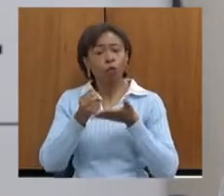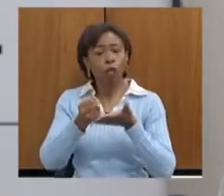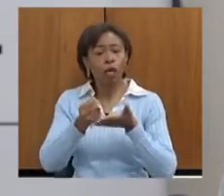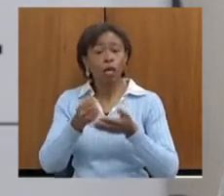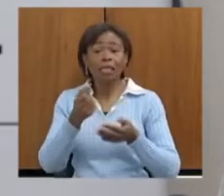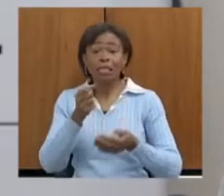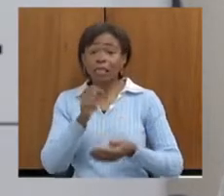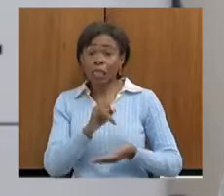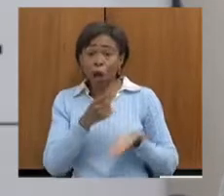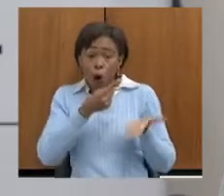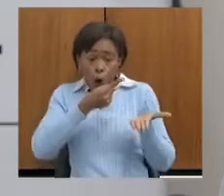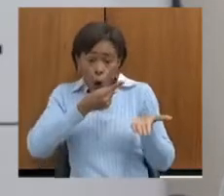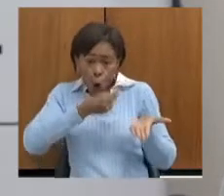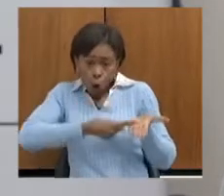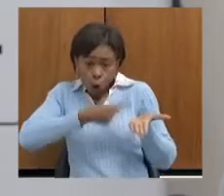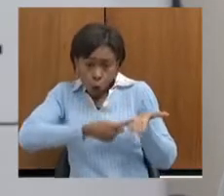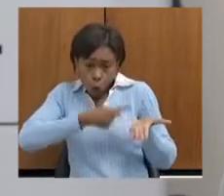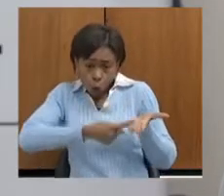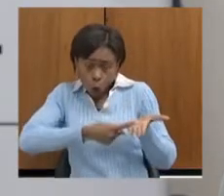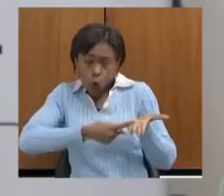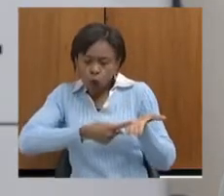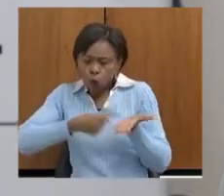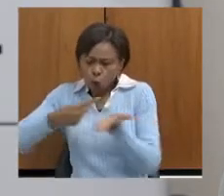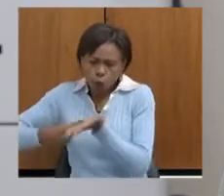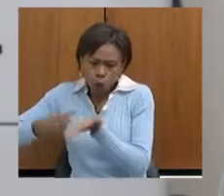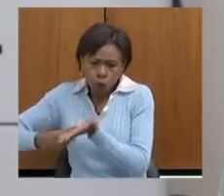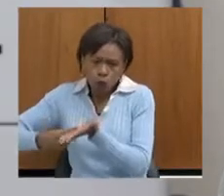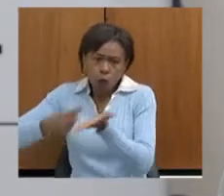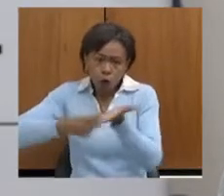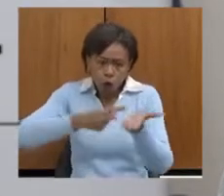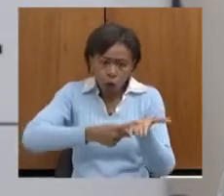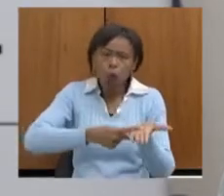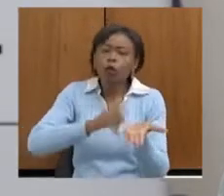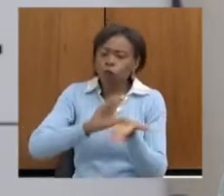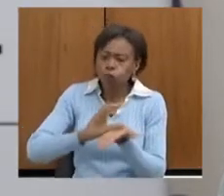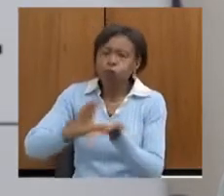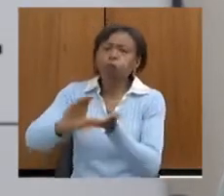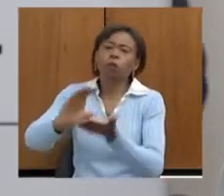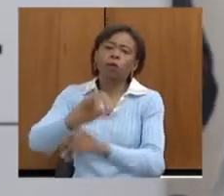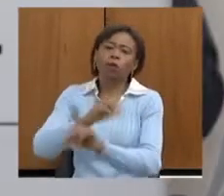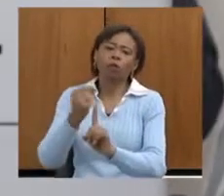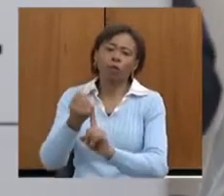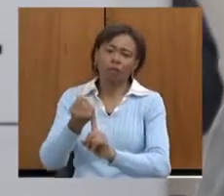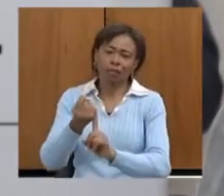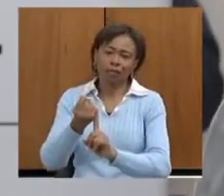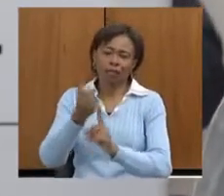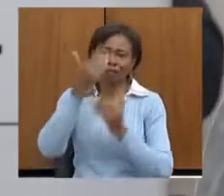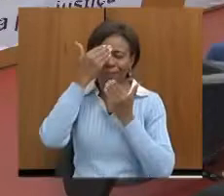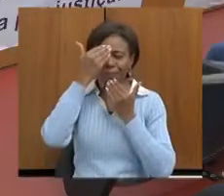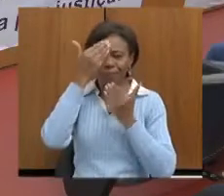com a participação de todos voltem para a sociedade Obrigado a todos